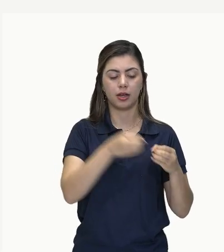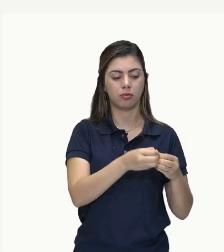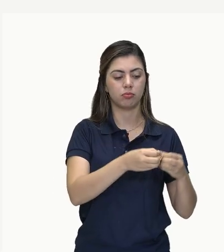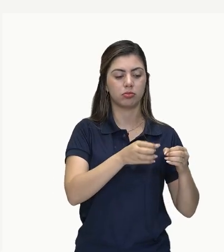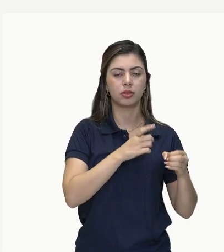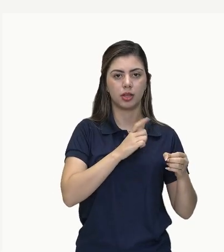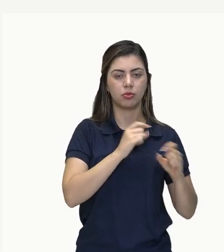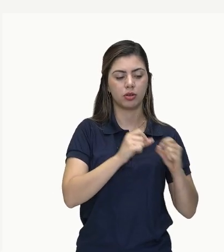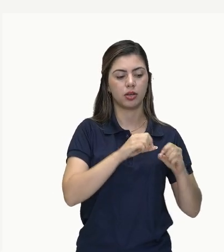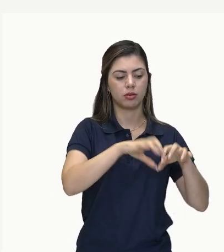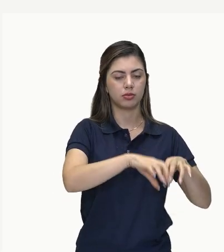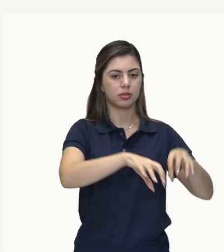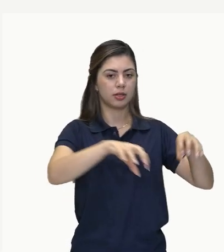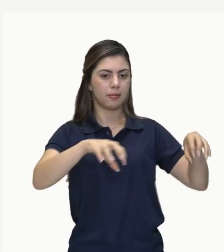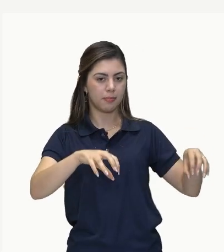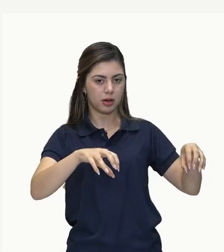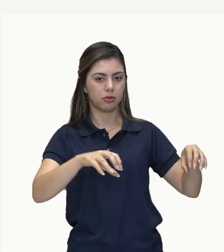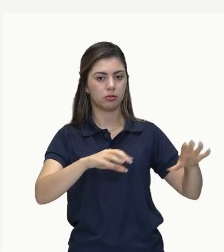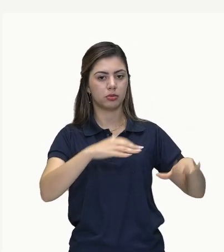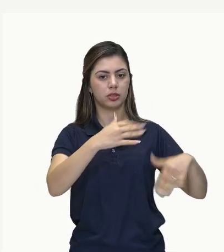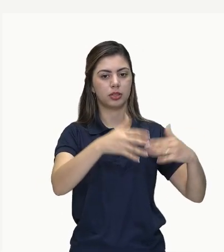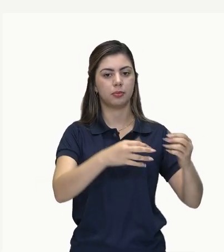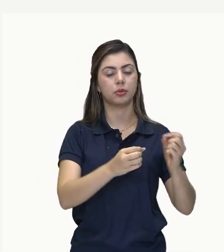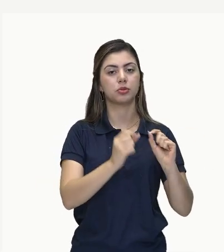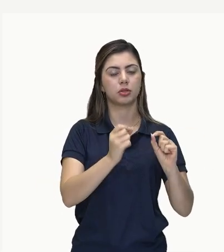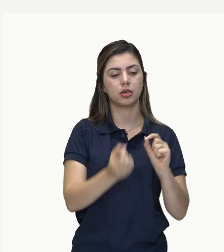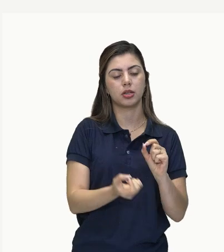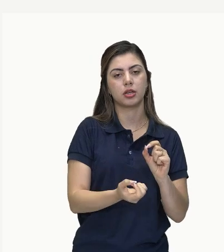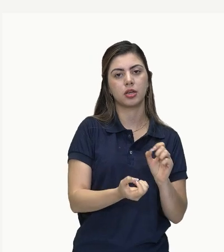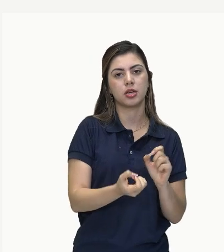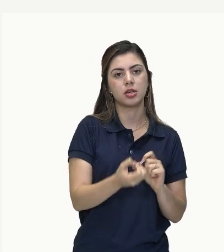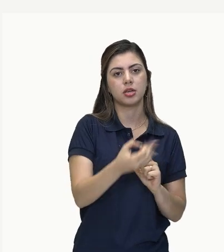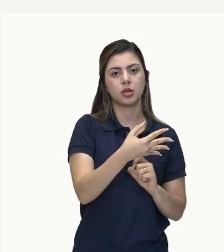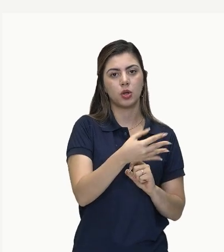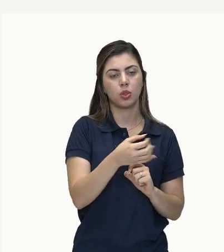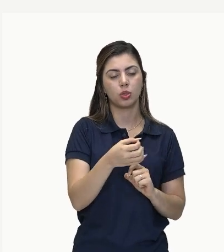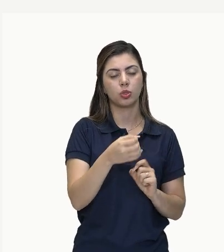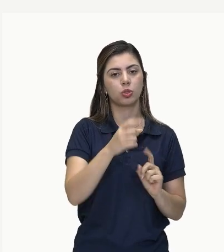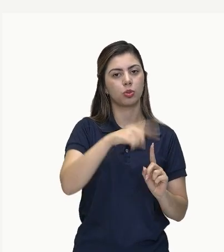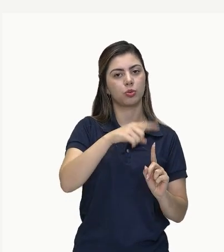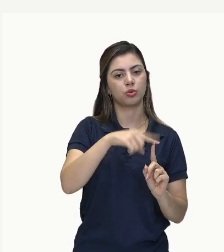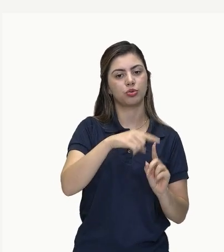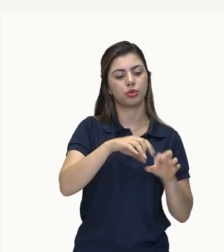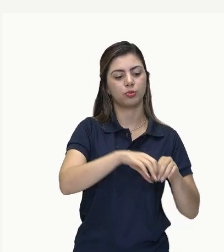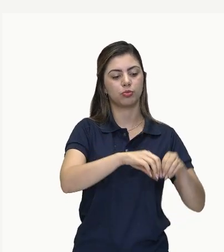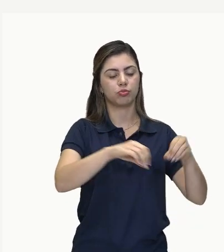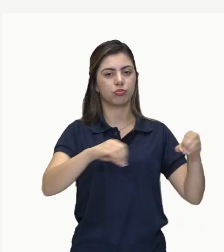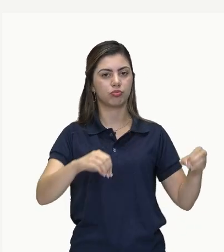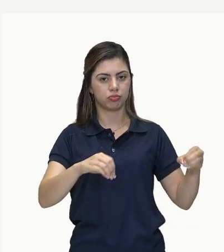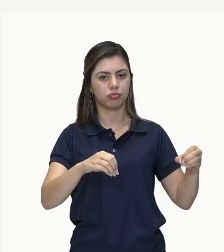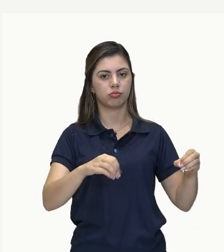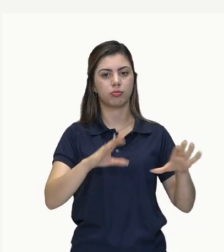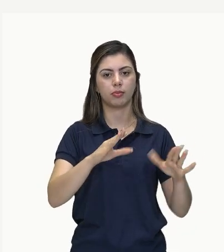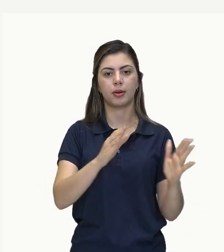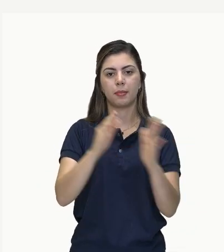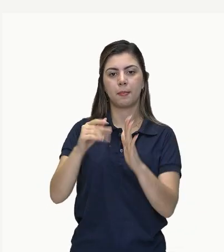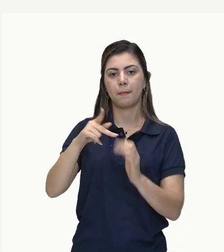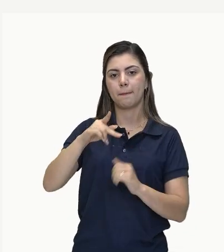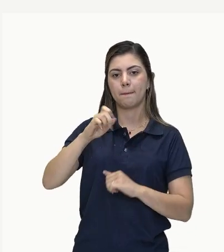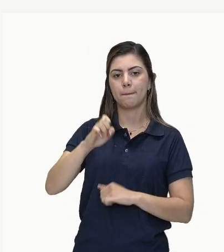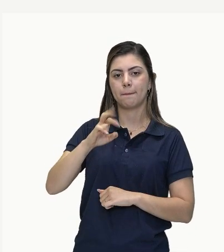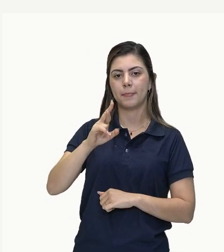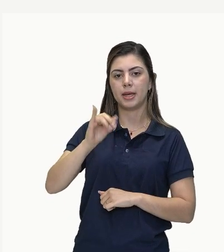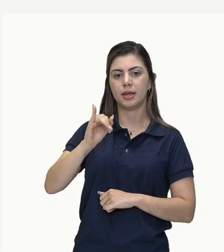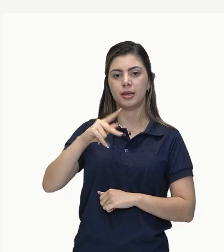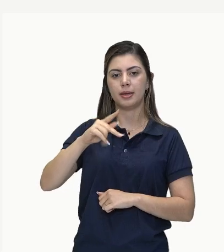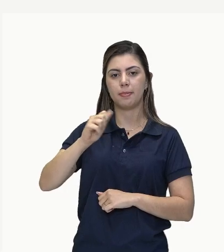gente observa aqui o surgimento de uma nova espécie através desse isolamento. Na peripátrica, também o